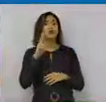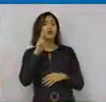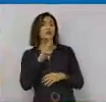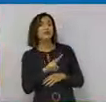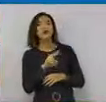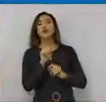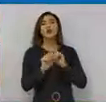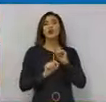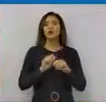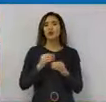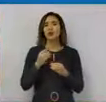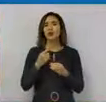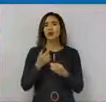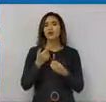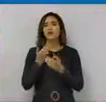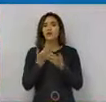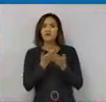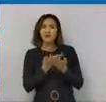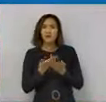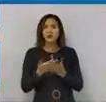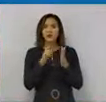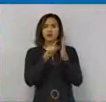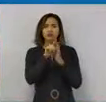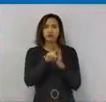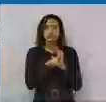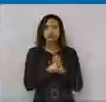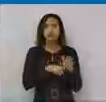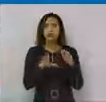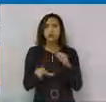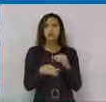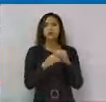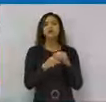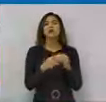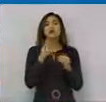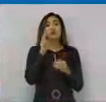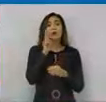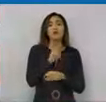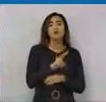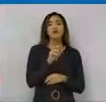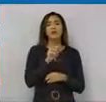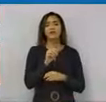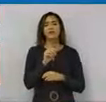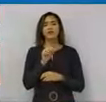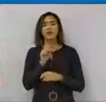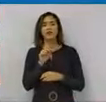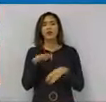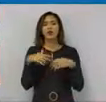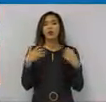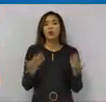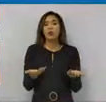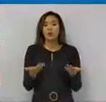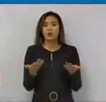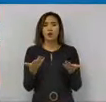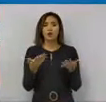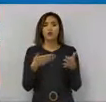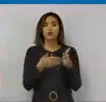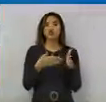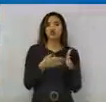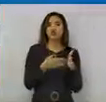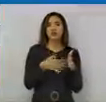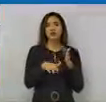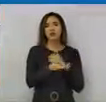prevendo a realização de alguns estudos complementares para verificar a extensão desse emissário,